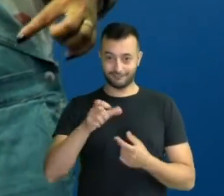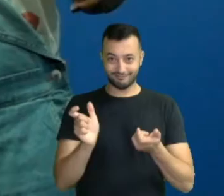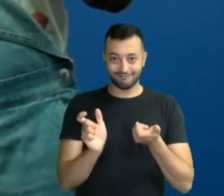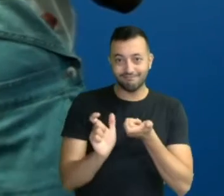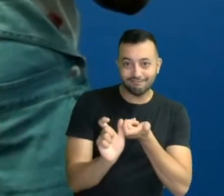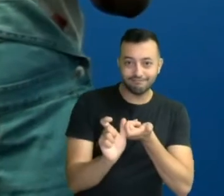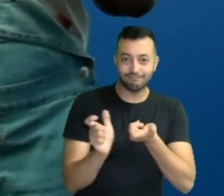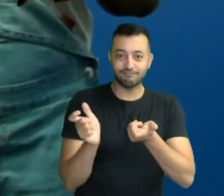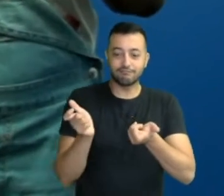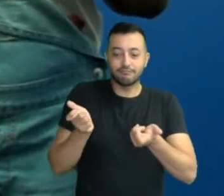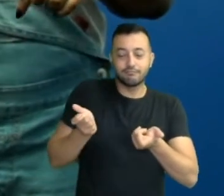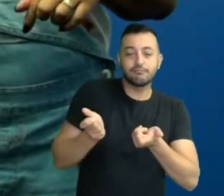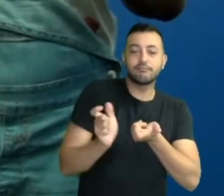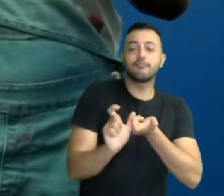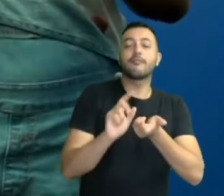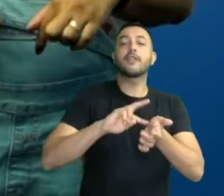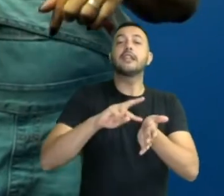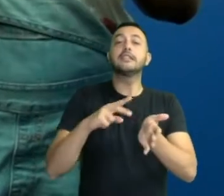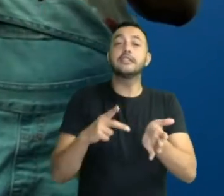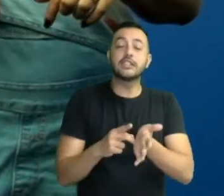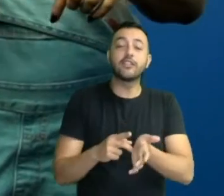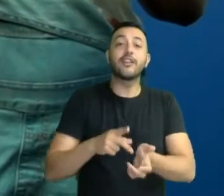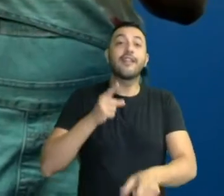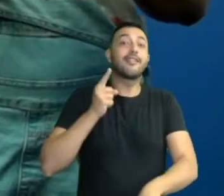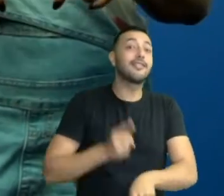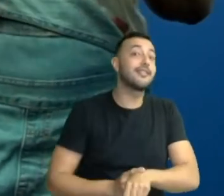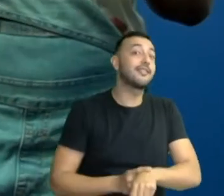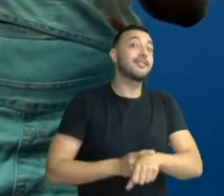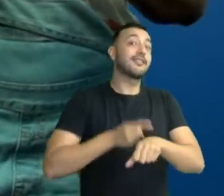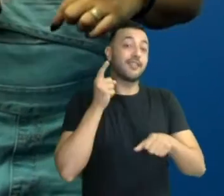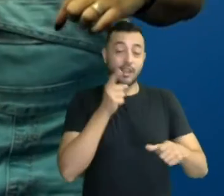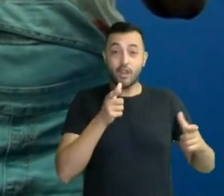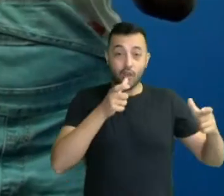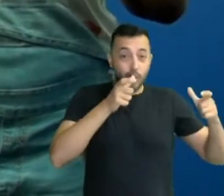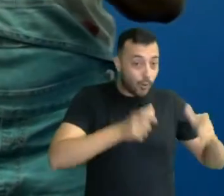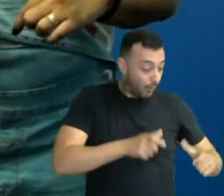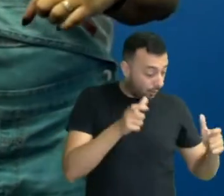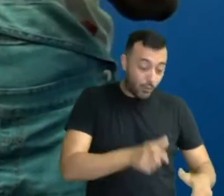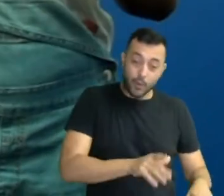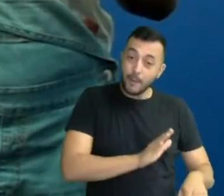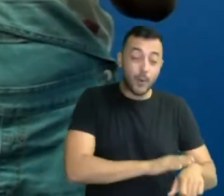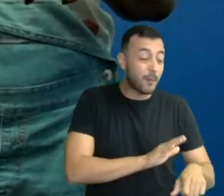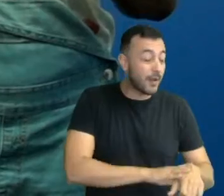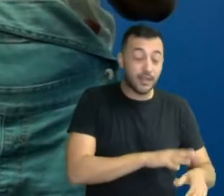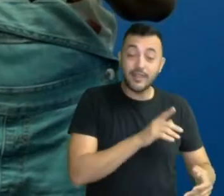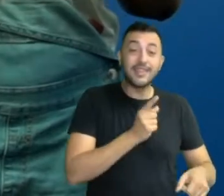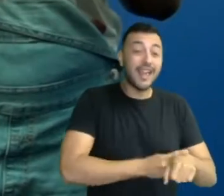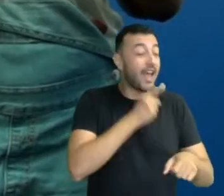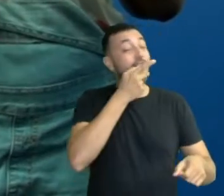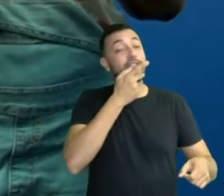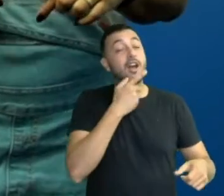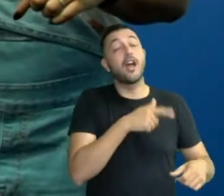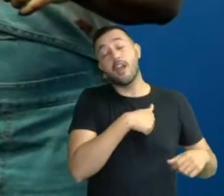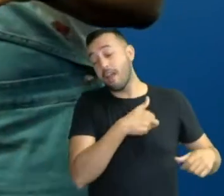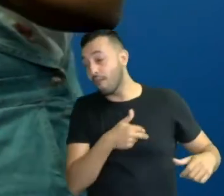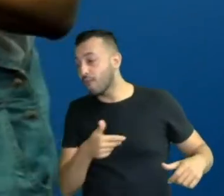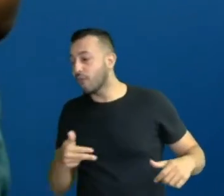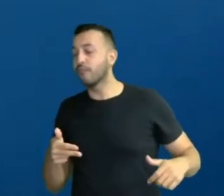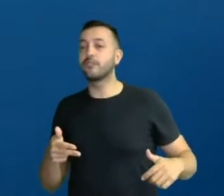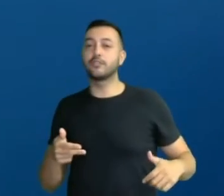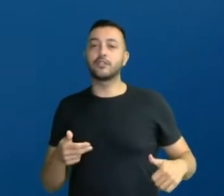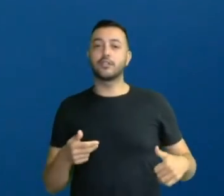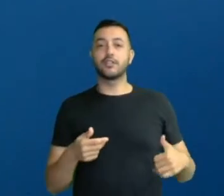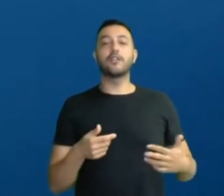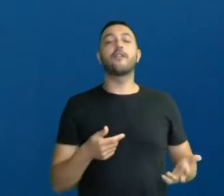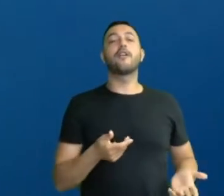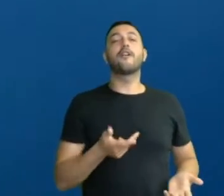vuelvo, significa que eu estou saindo exatamente do lugar onde eu estou, no momento em que eu estou falando. Se eu digo assim,